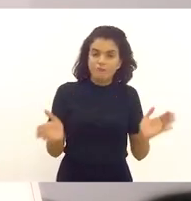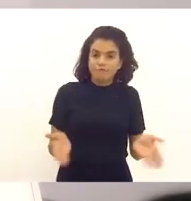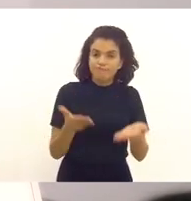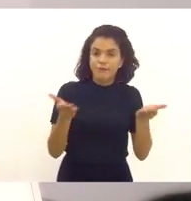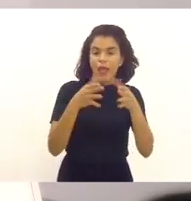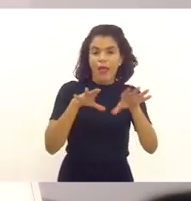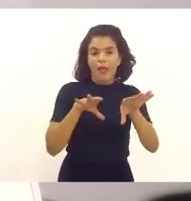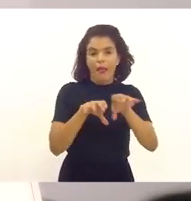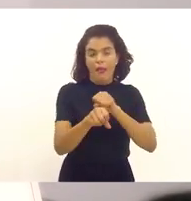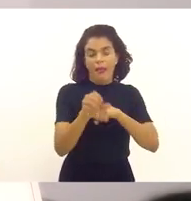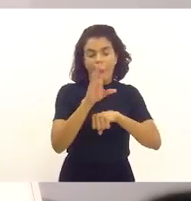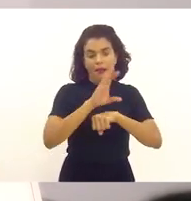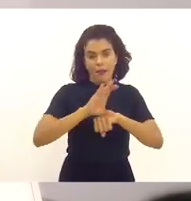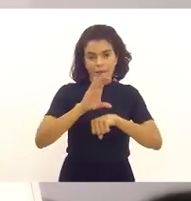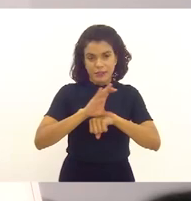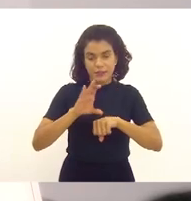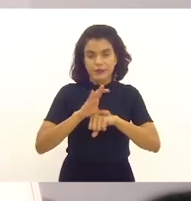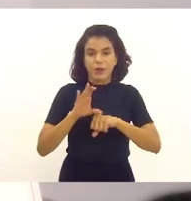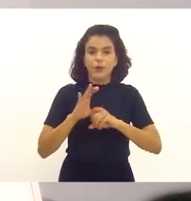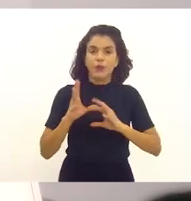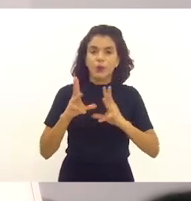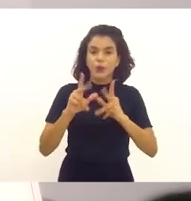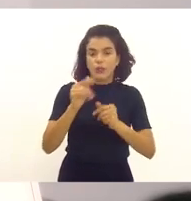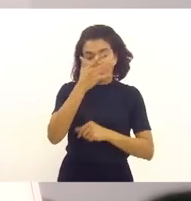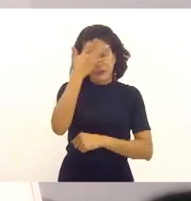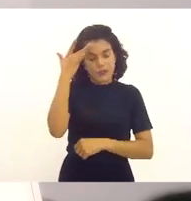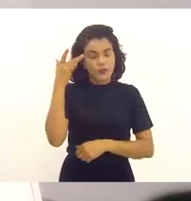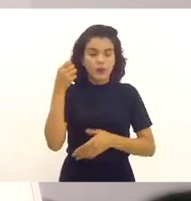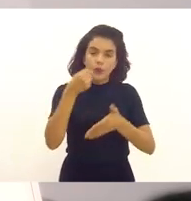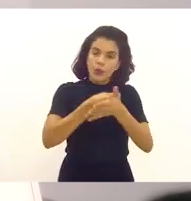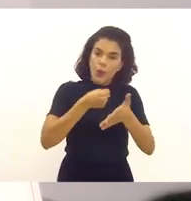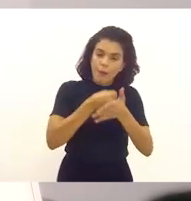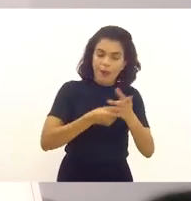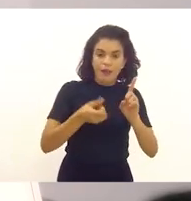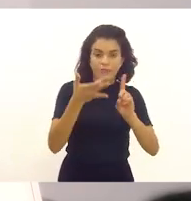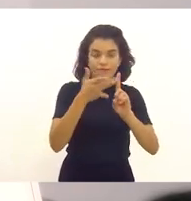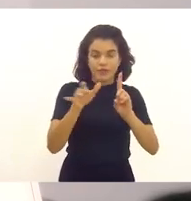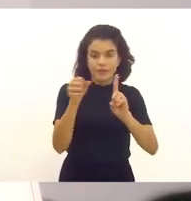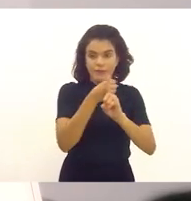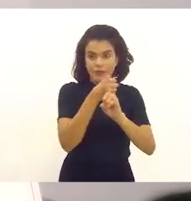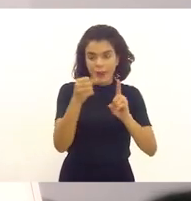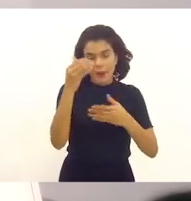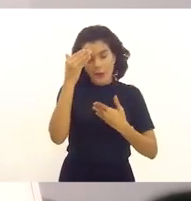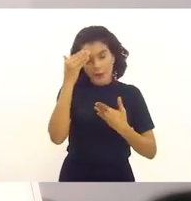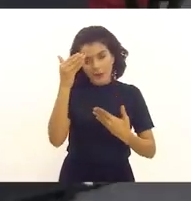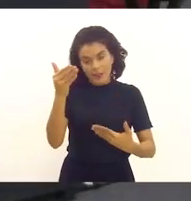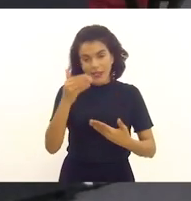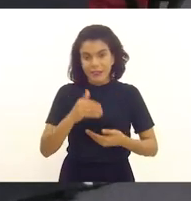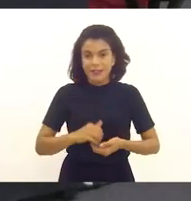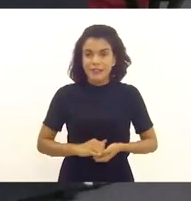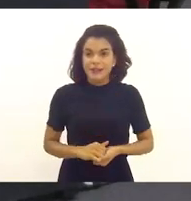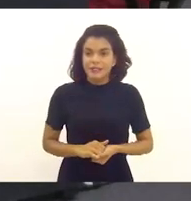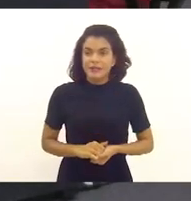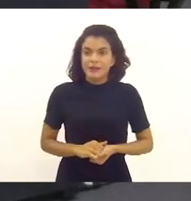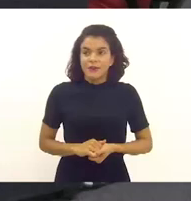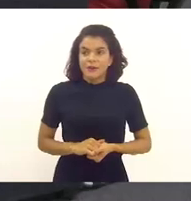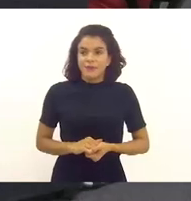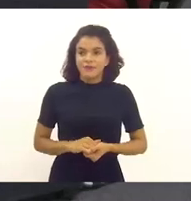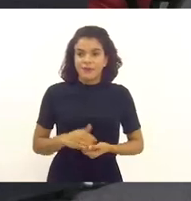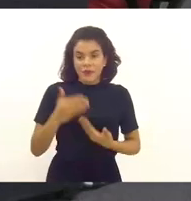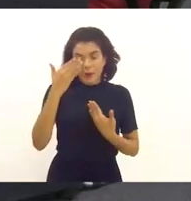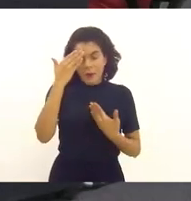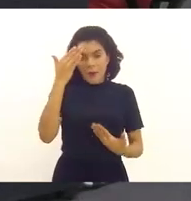a capacitação de todas as pessoas envolvidas no enfrentamento no Combate à violência doméstica Muito obrigado Muito obrigada